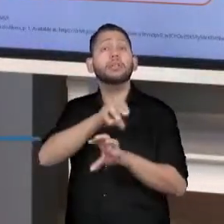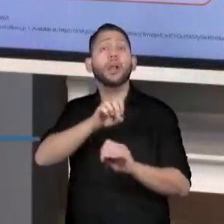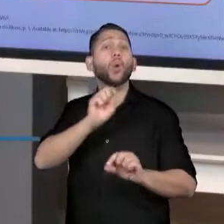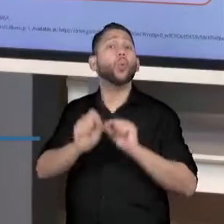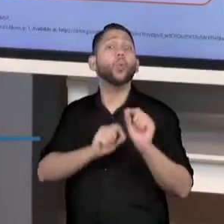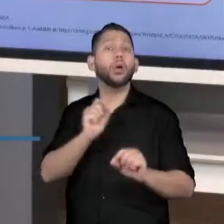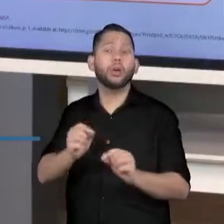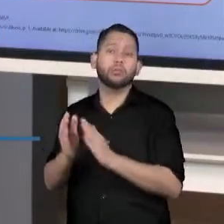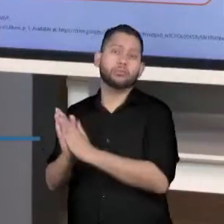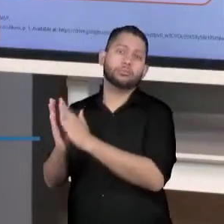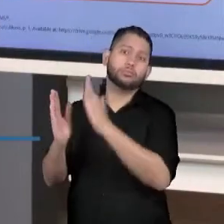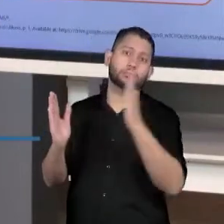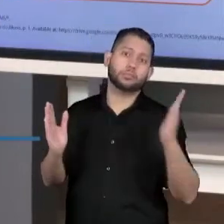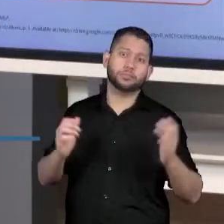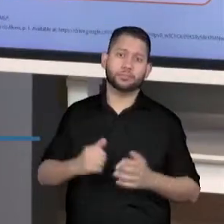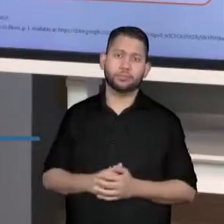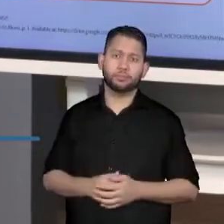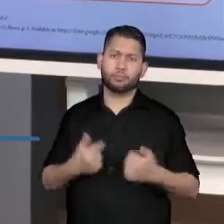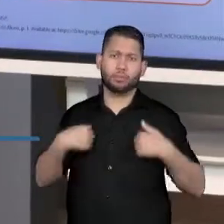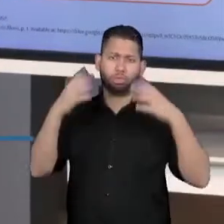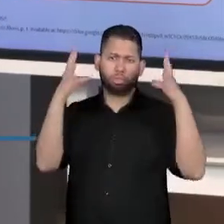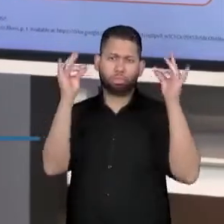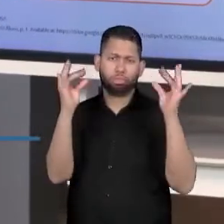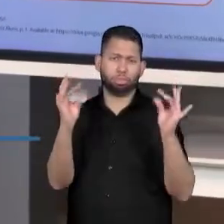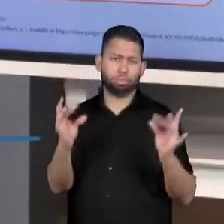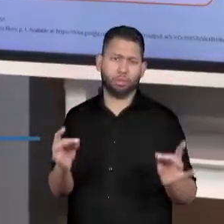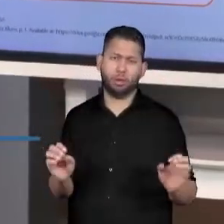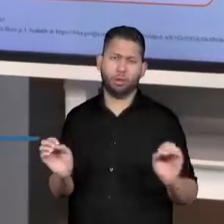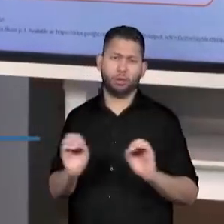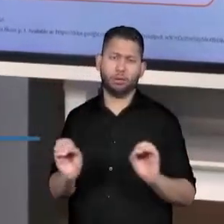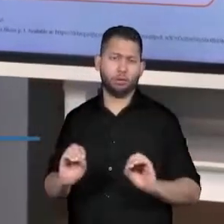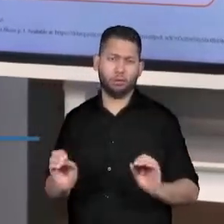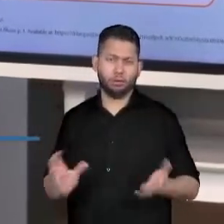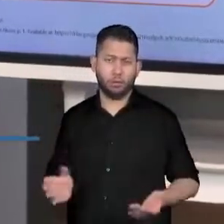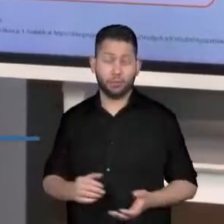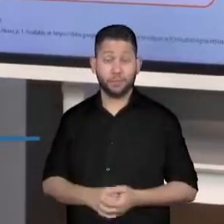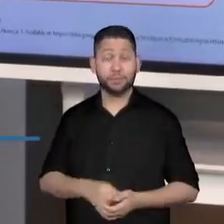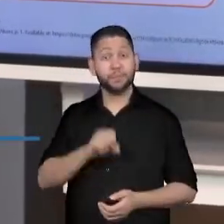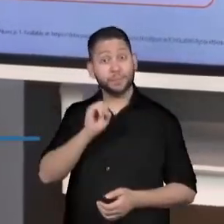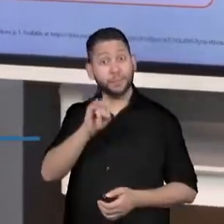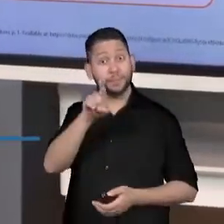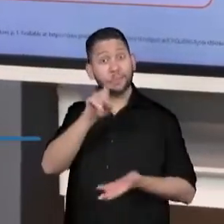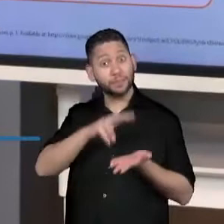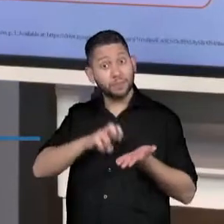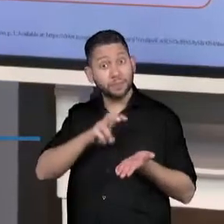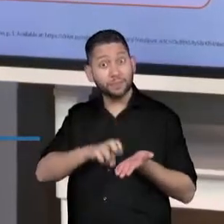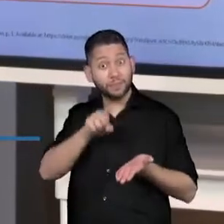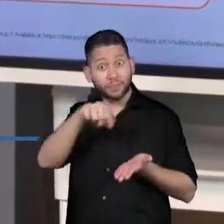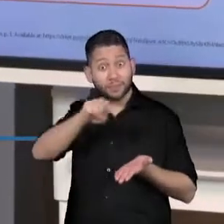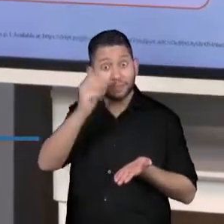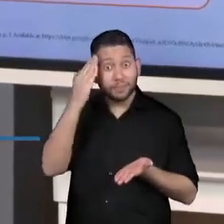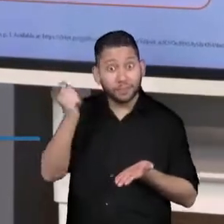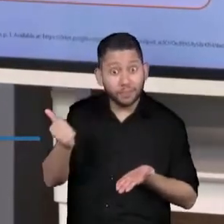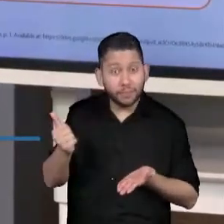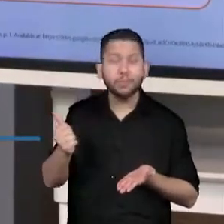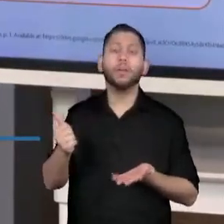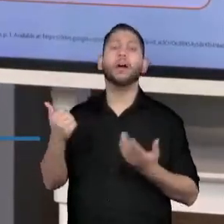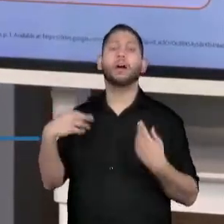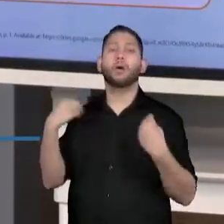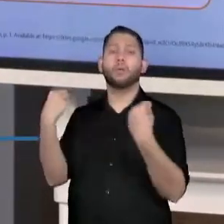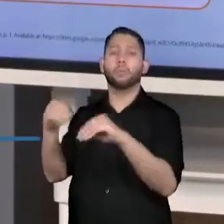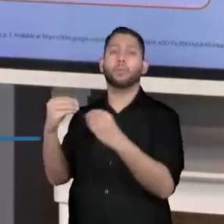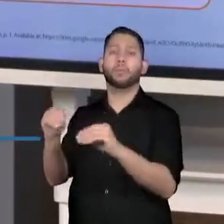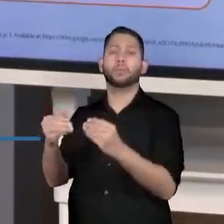em detalhes em nada, right? Mas se você já souber vocabulário do que a gente está falando, vai mandando aqui no chat, o pessoal